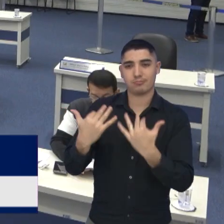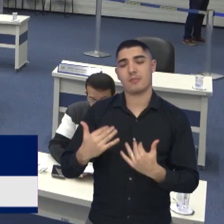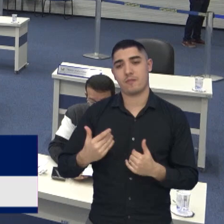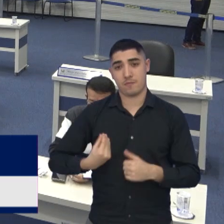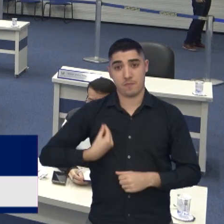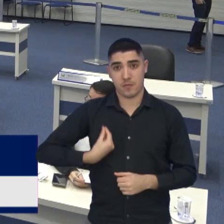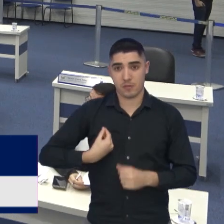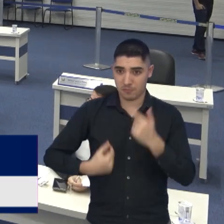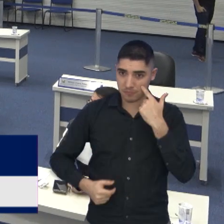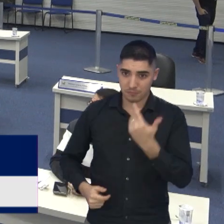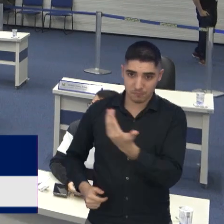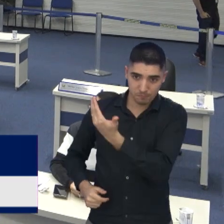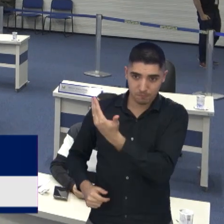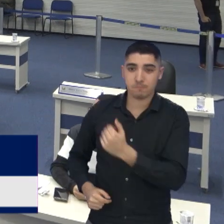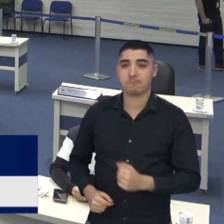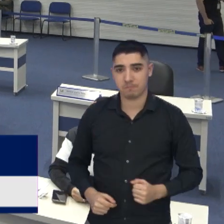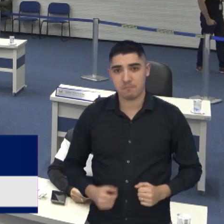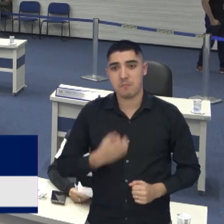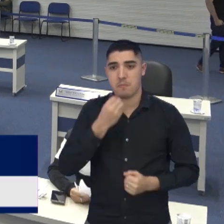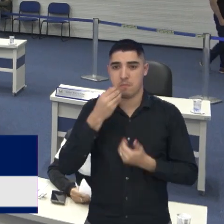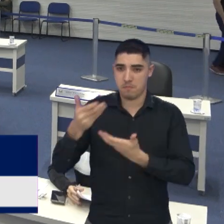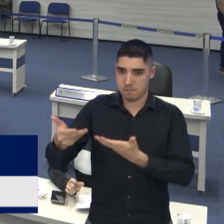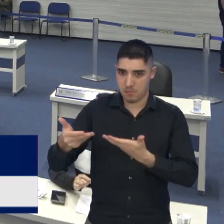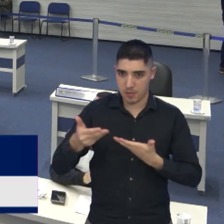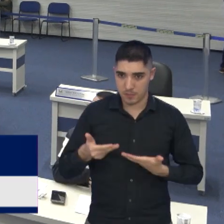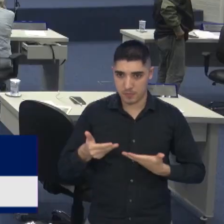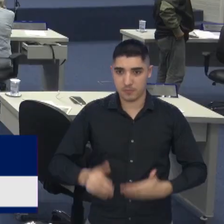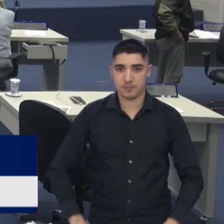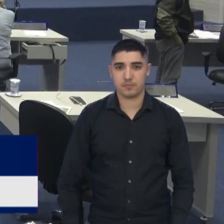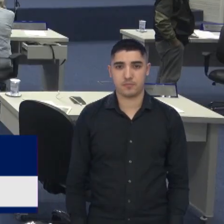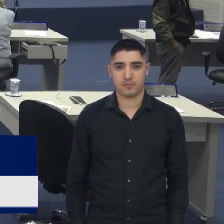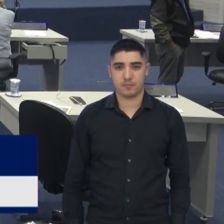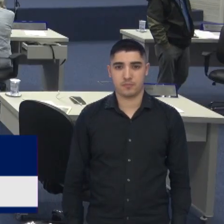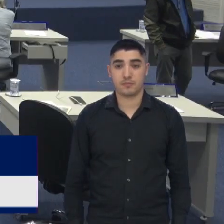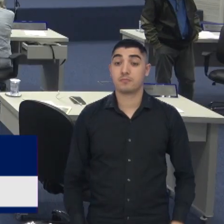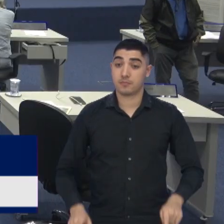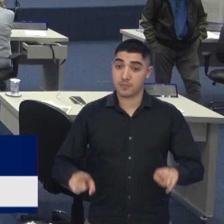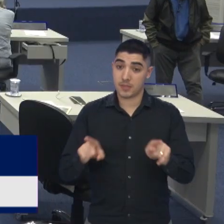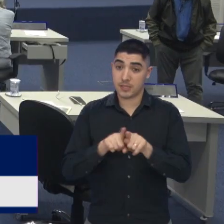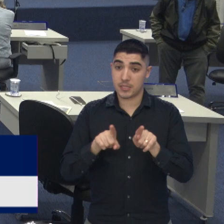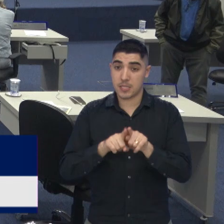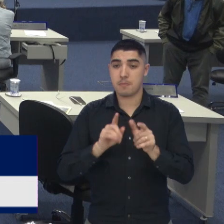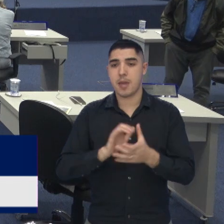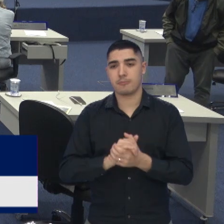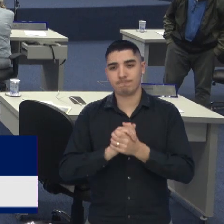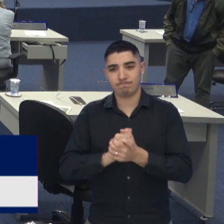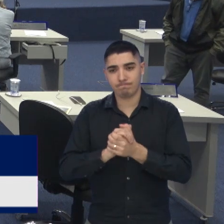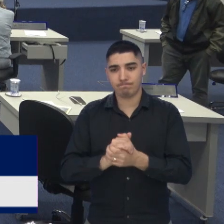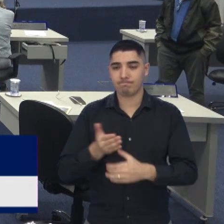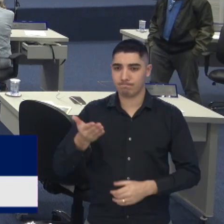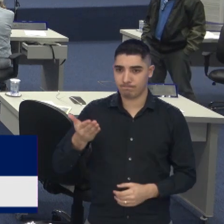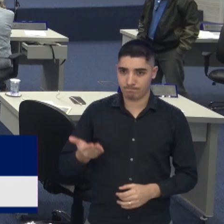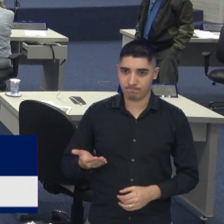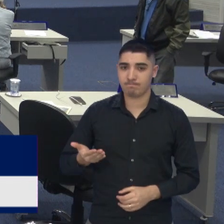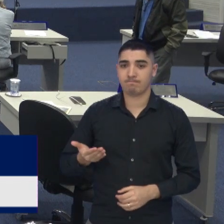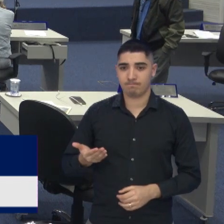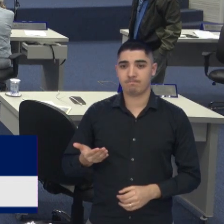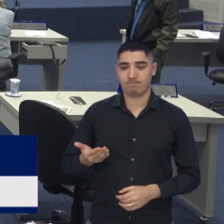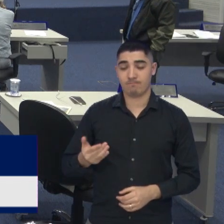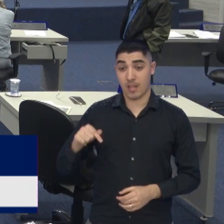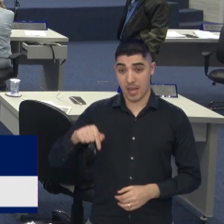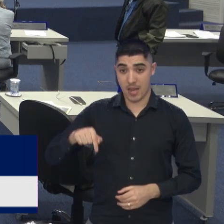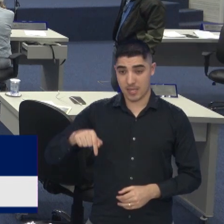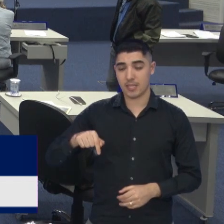à Casa do Povo. E cumprimentar aqui também nosso